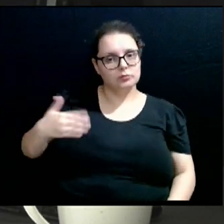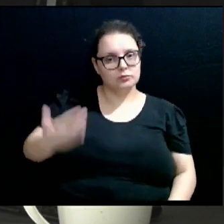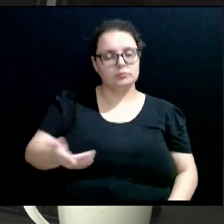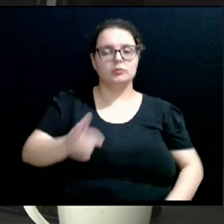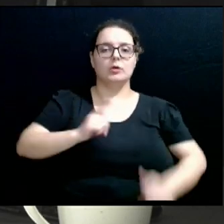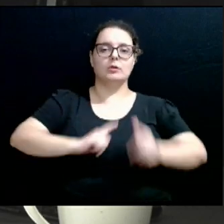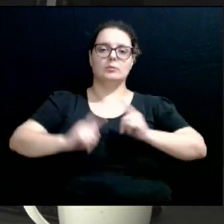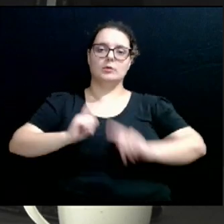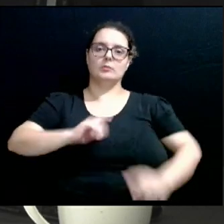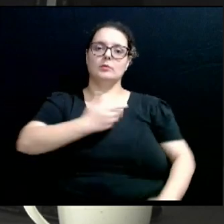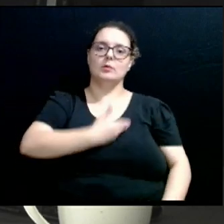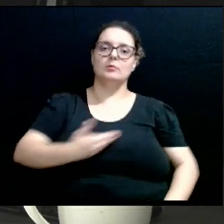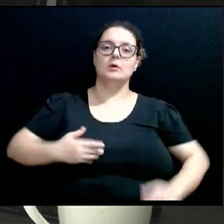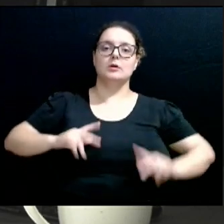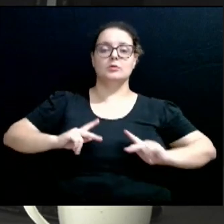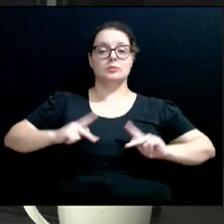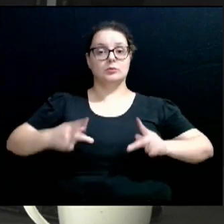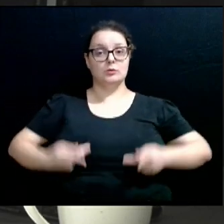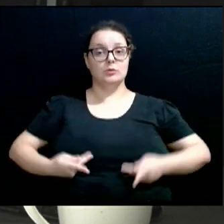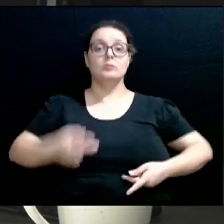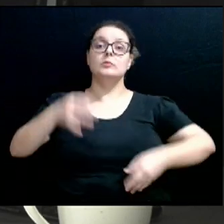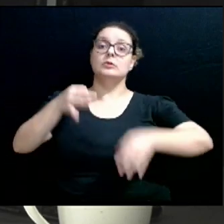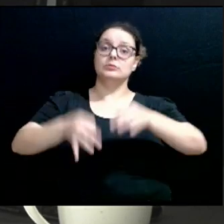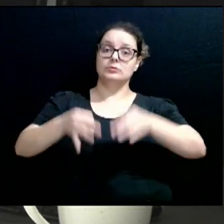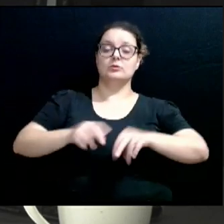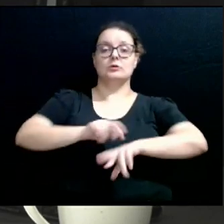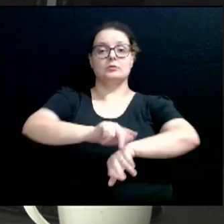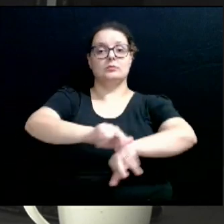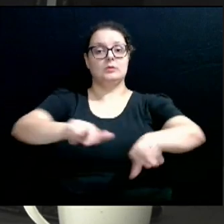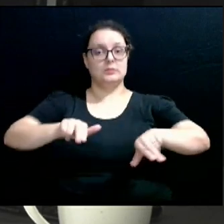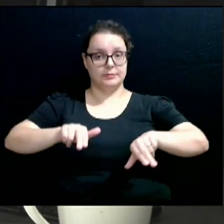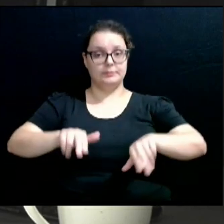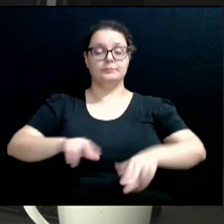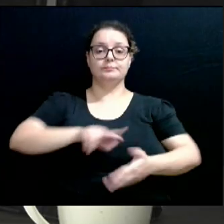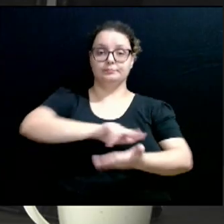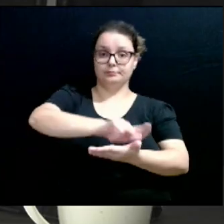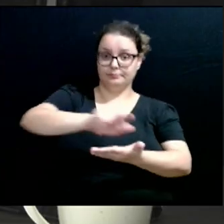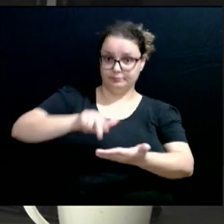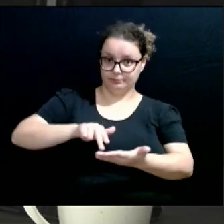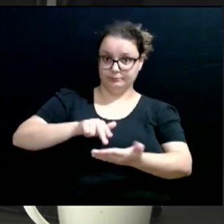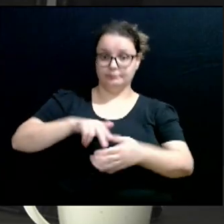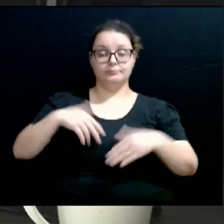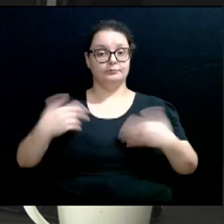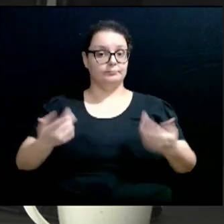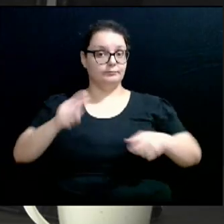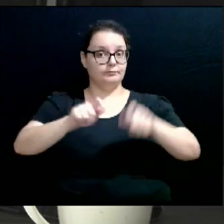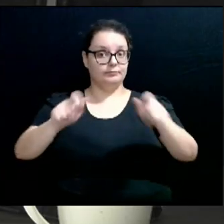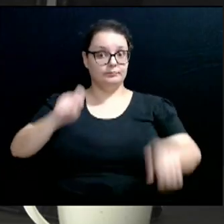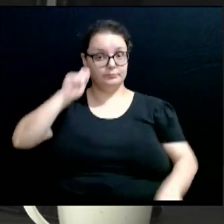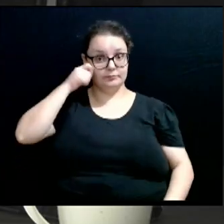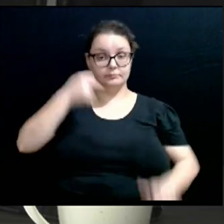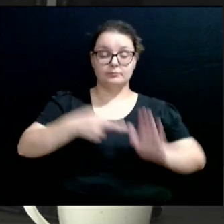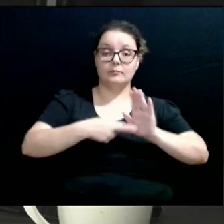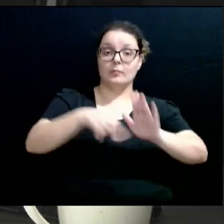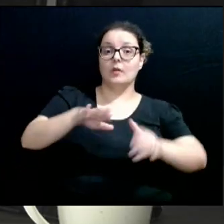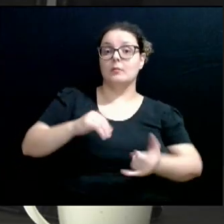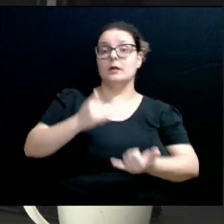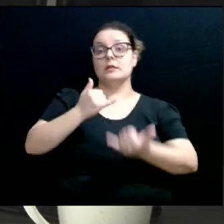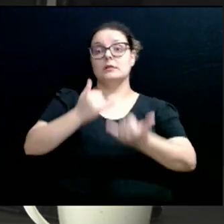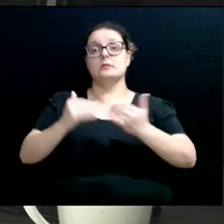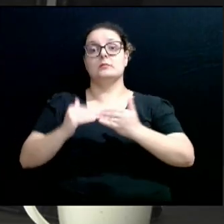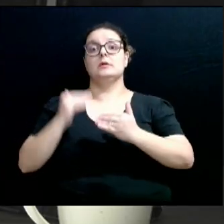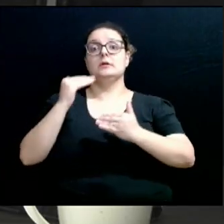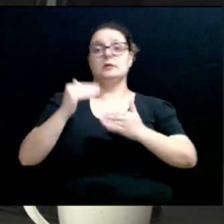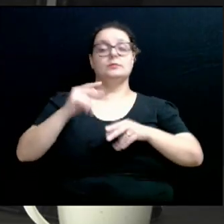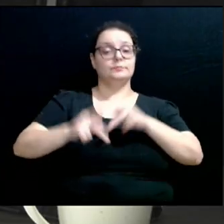humana, justa e diversa. Embora pessoas negras representem mais da metade da população brasileira,